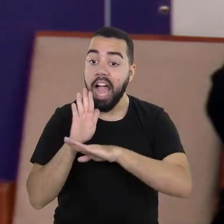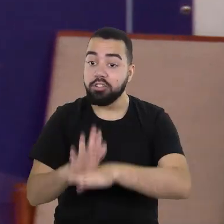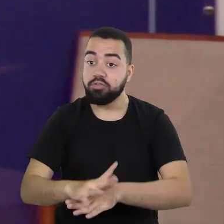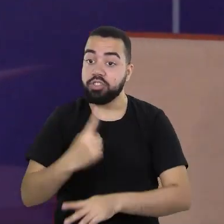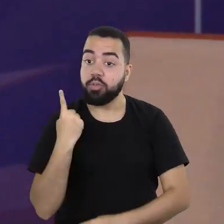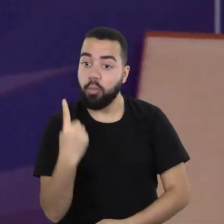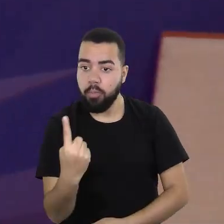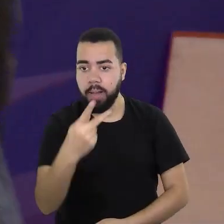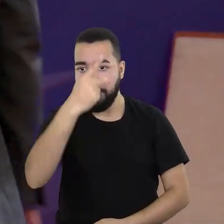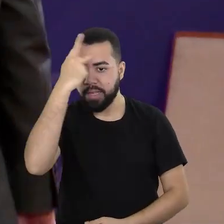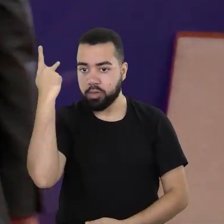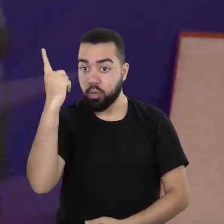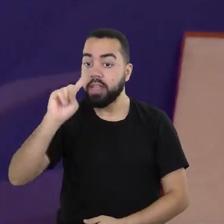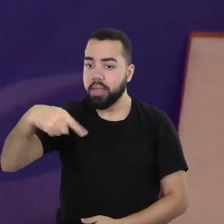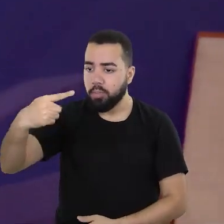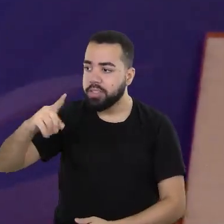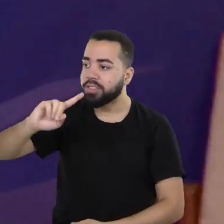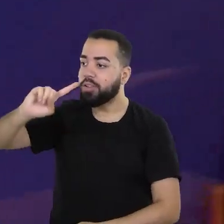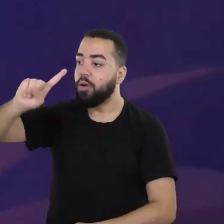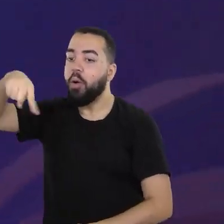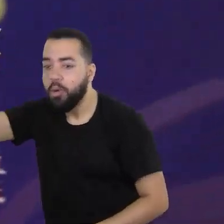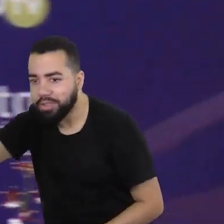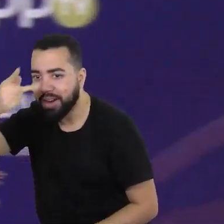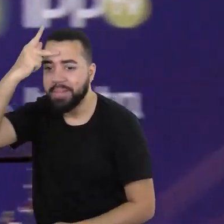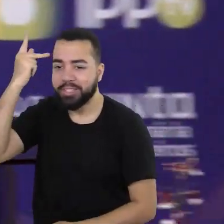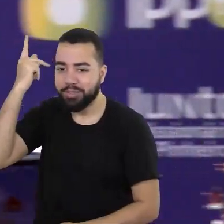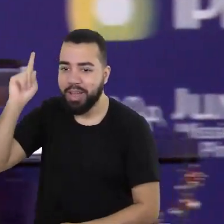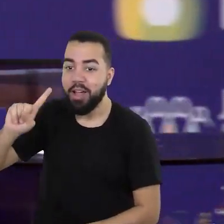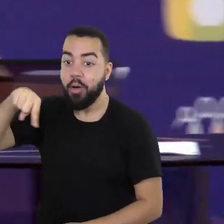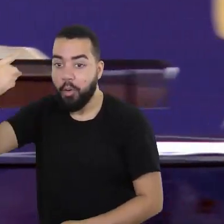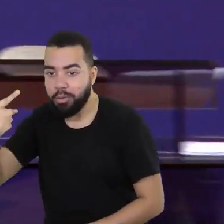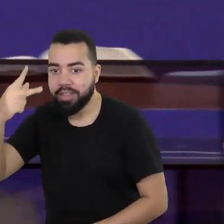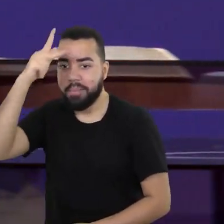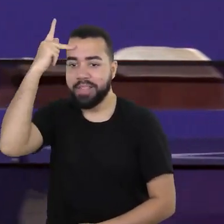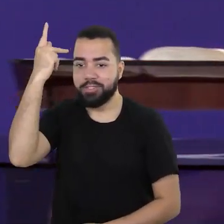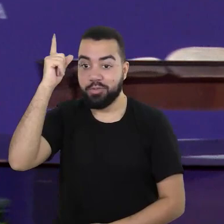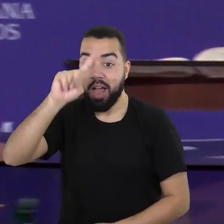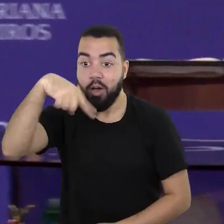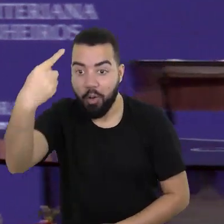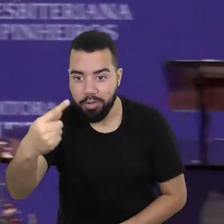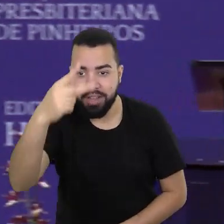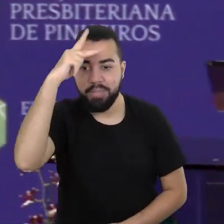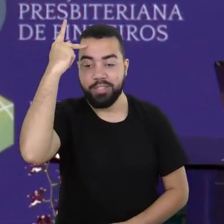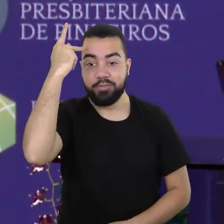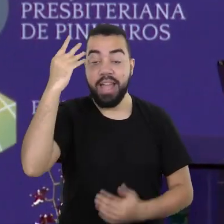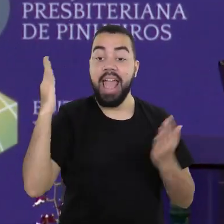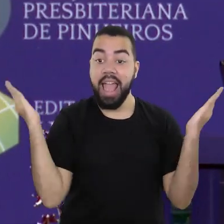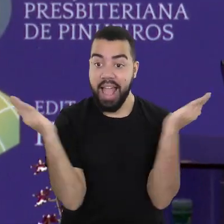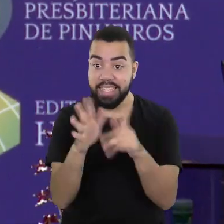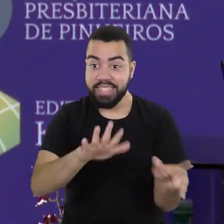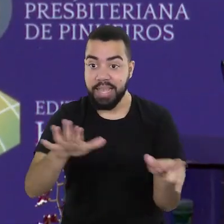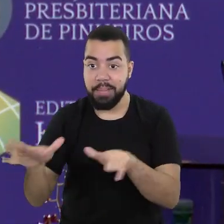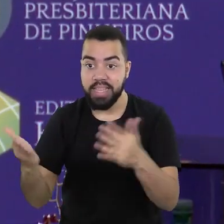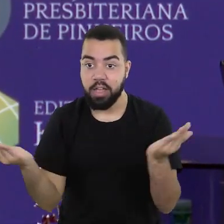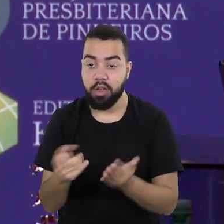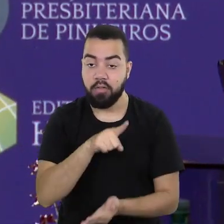Como é que a gente aplica esse sermão? É muito simples. Essa semana você vai começar com uma pessoa.